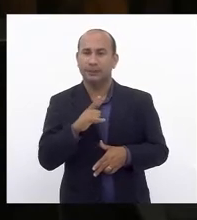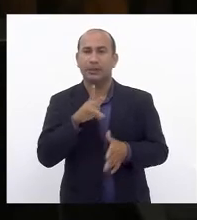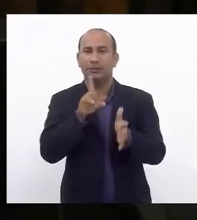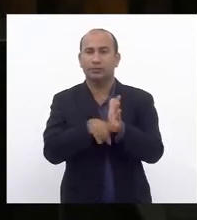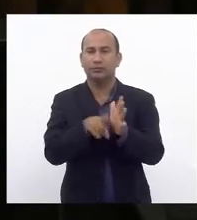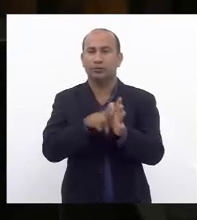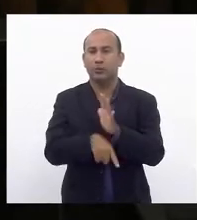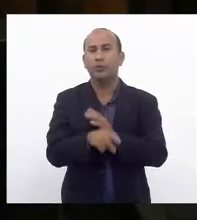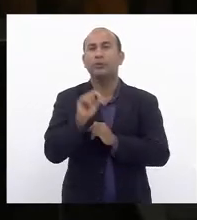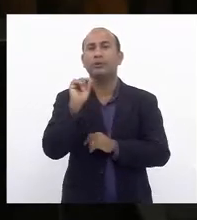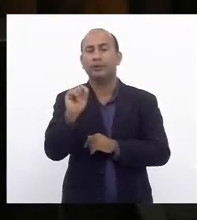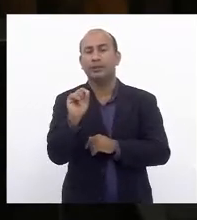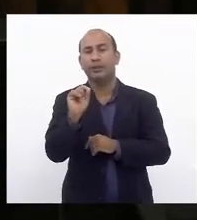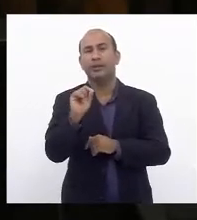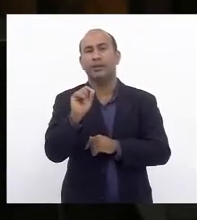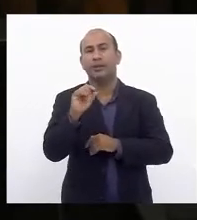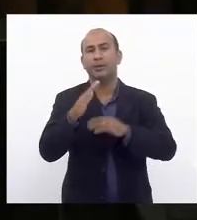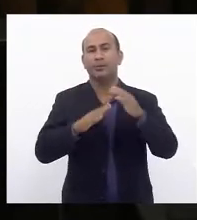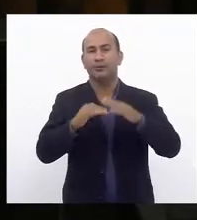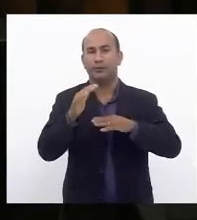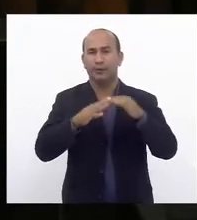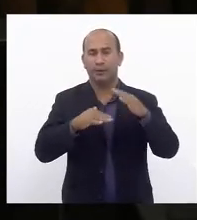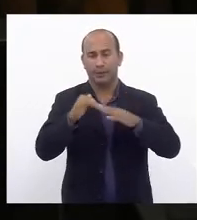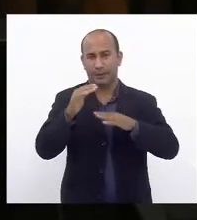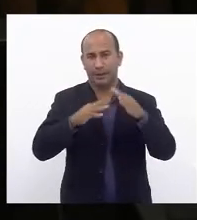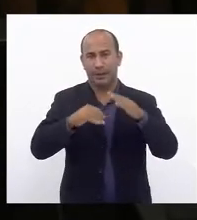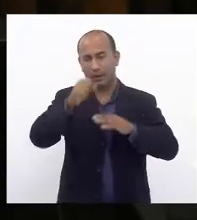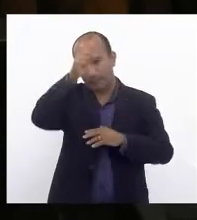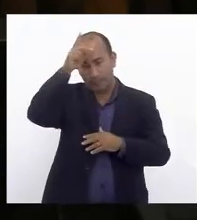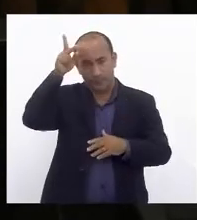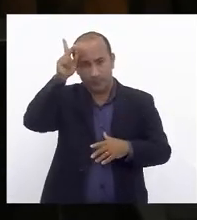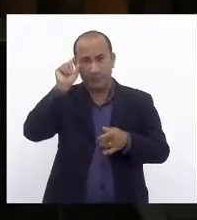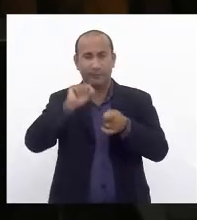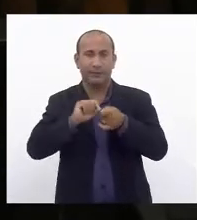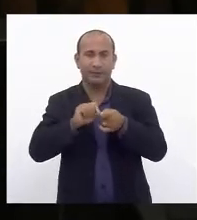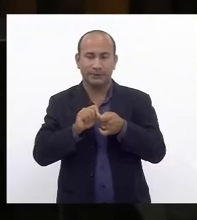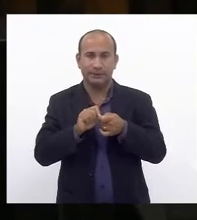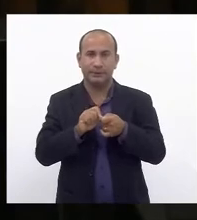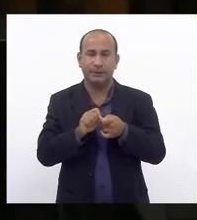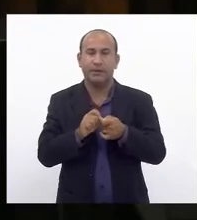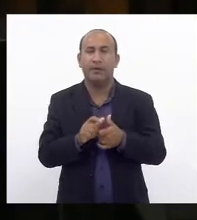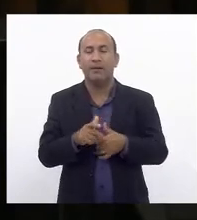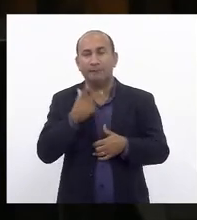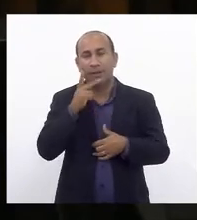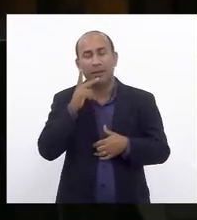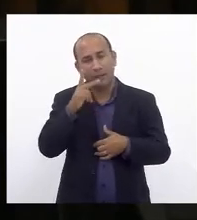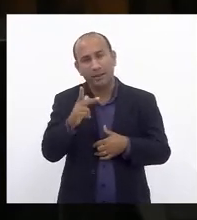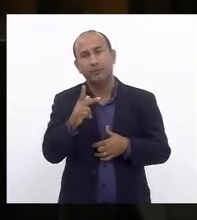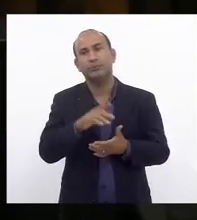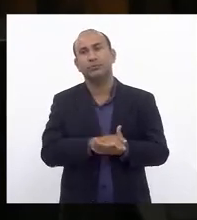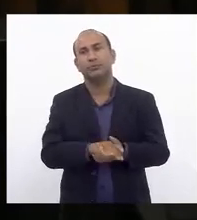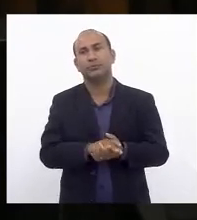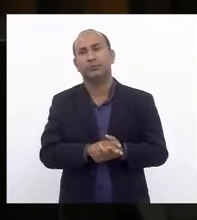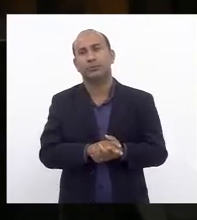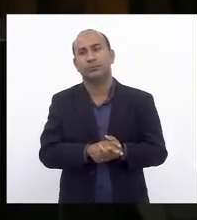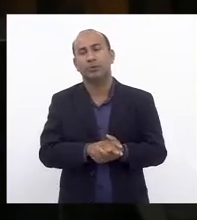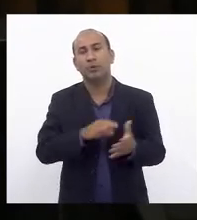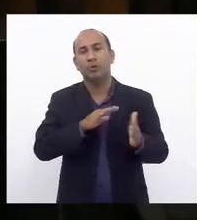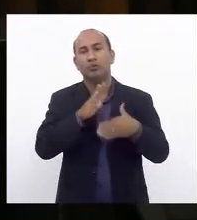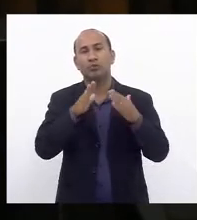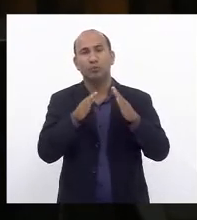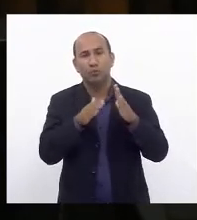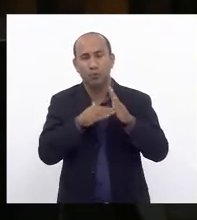que os funcionários públicos faziam para o IASERGE. Dito isso, todos